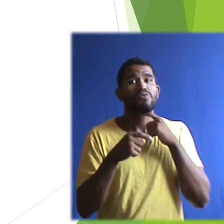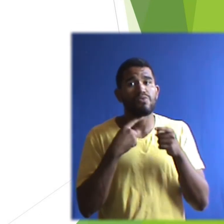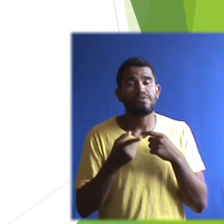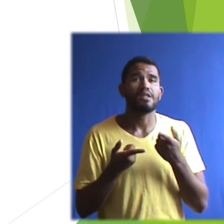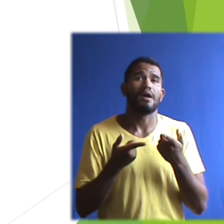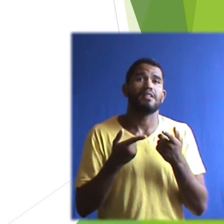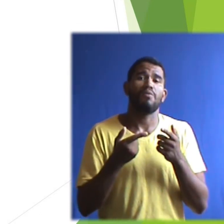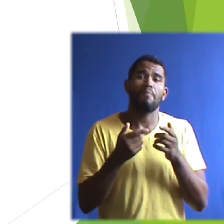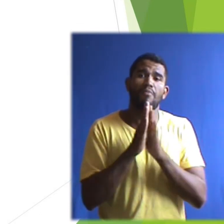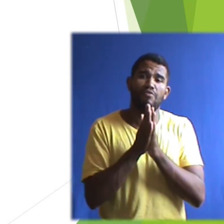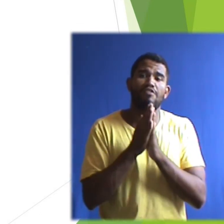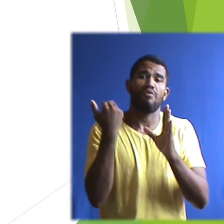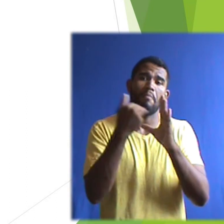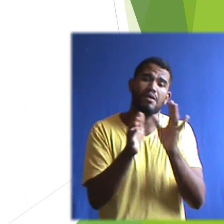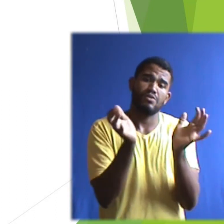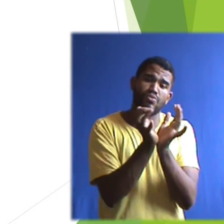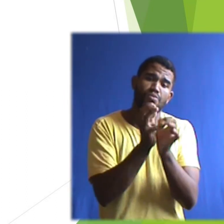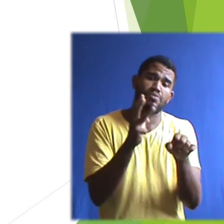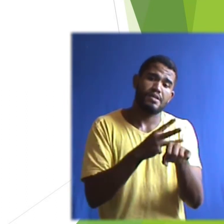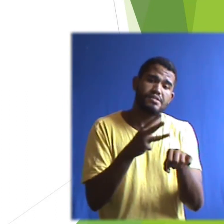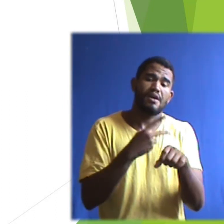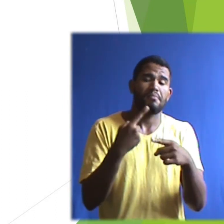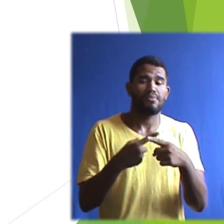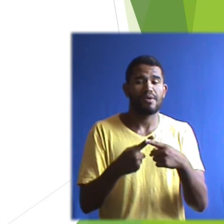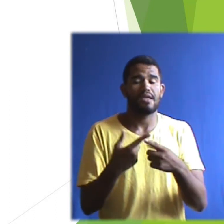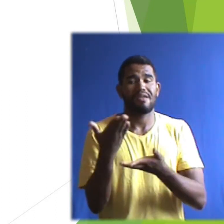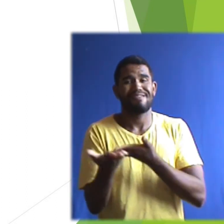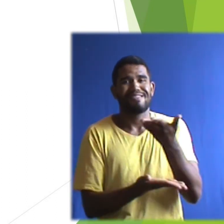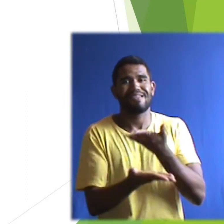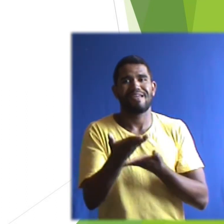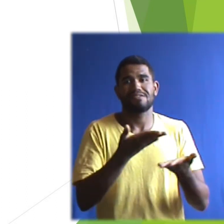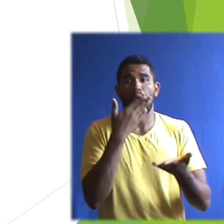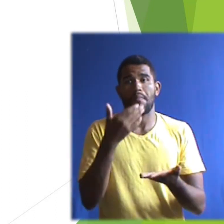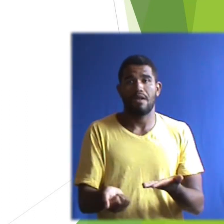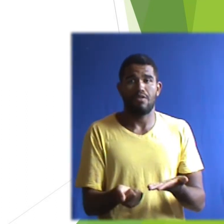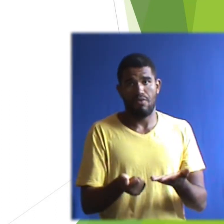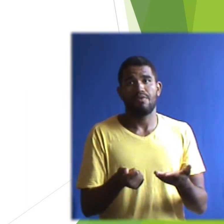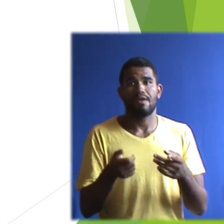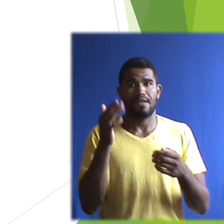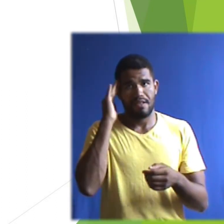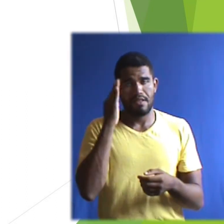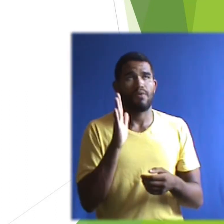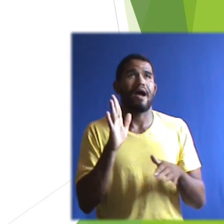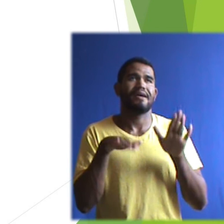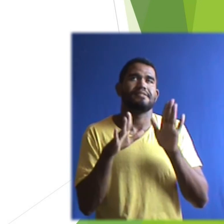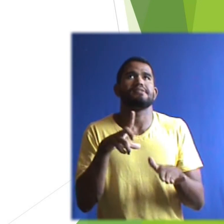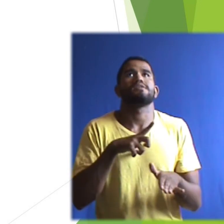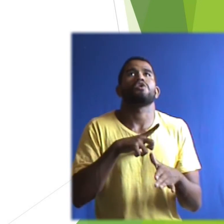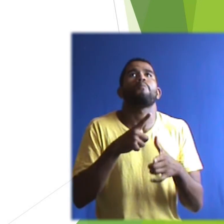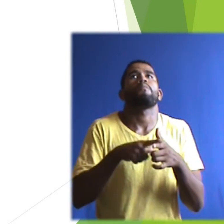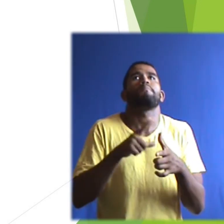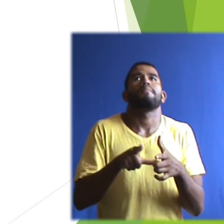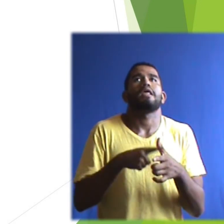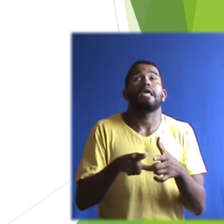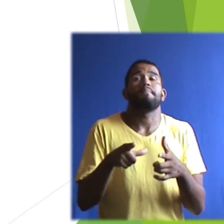e aí sanar uma questão que seria uma dificuldade de um outro colega. Uma outra questão, professor, vou